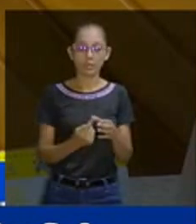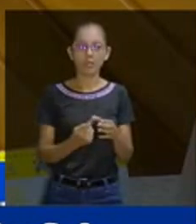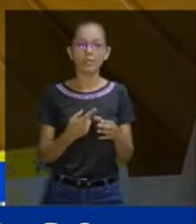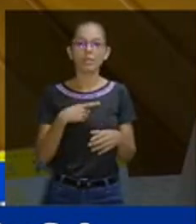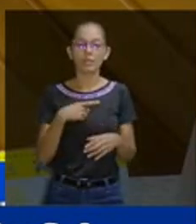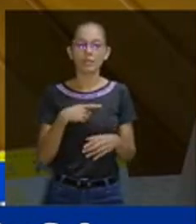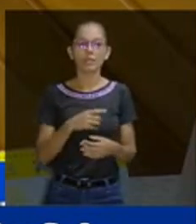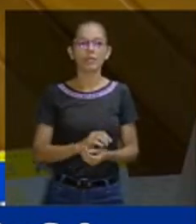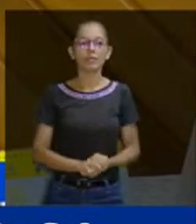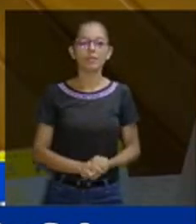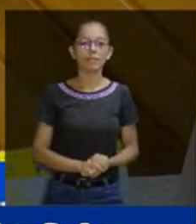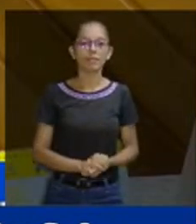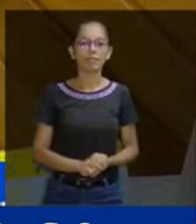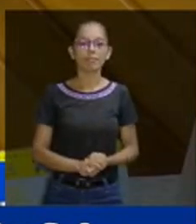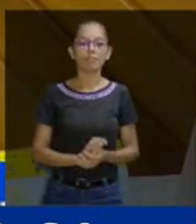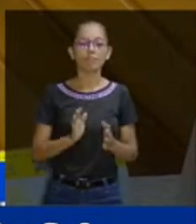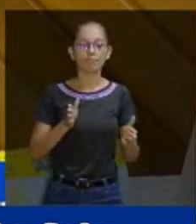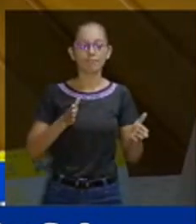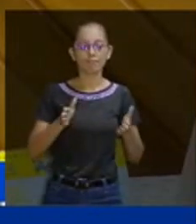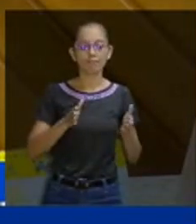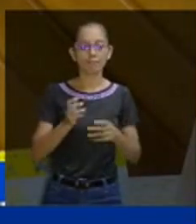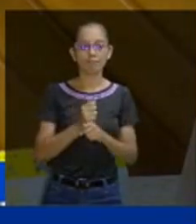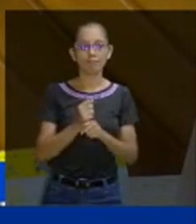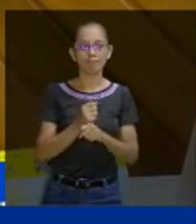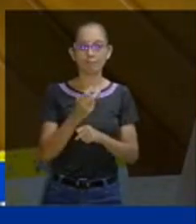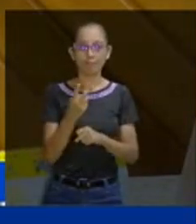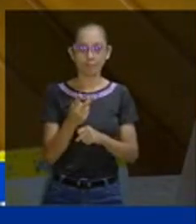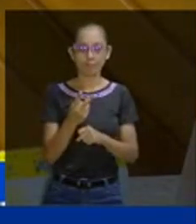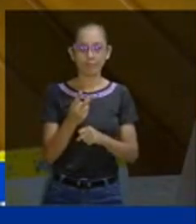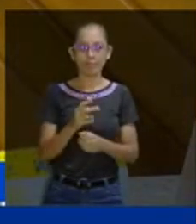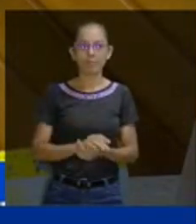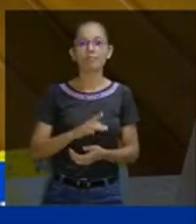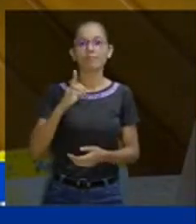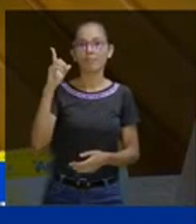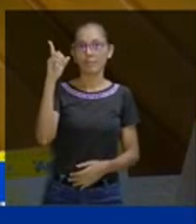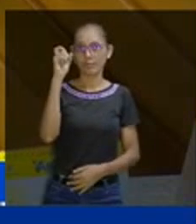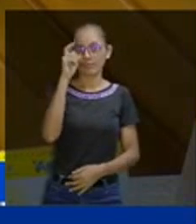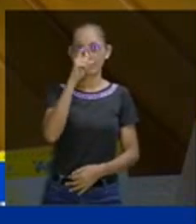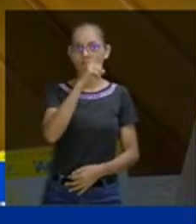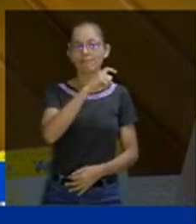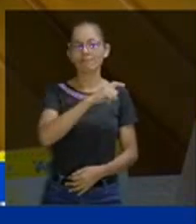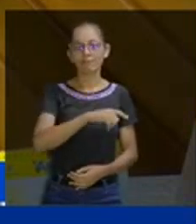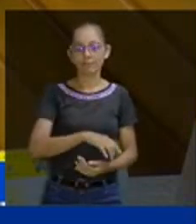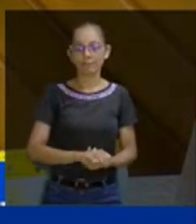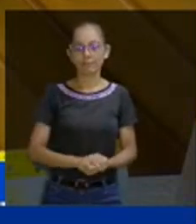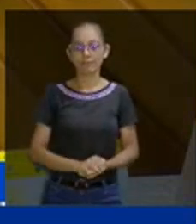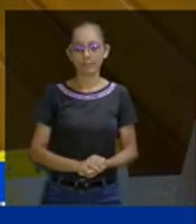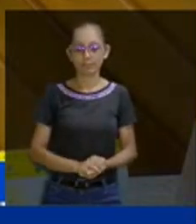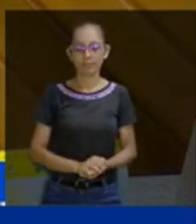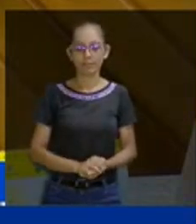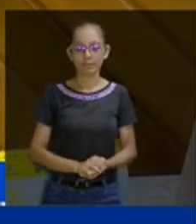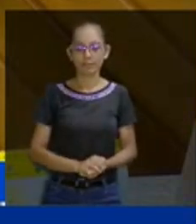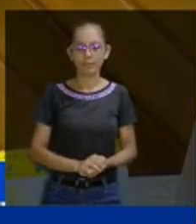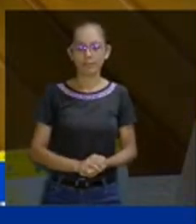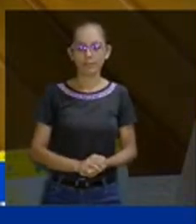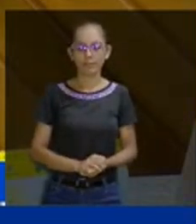judicatura, para mim, foi considerado desafiador e bastante difícil,